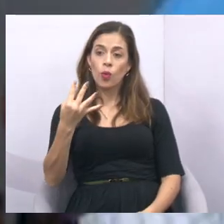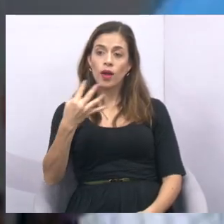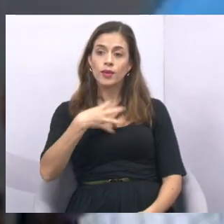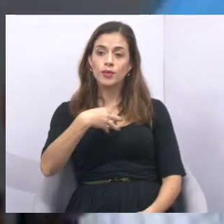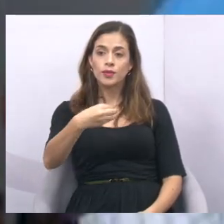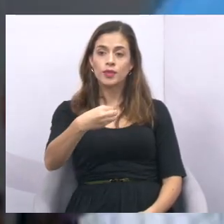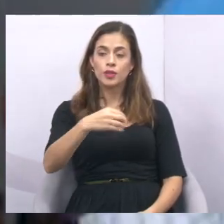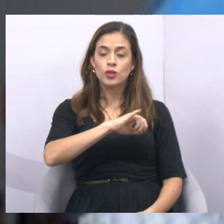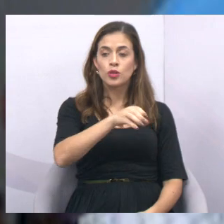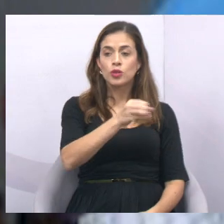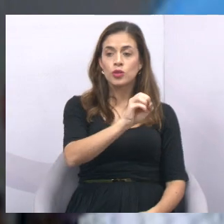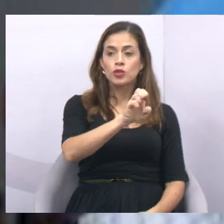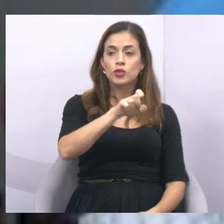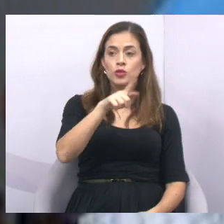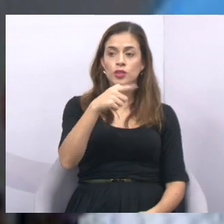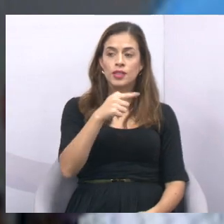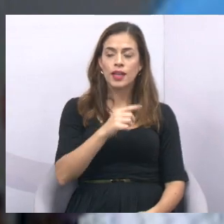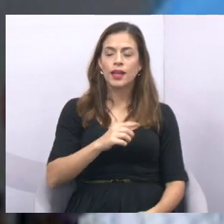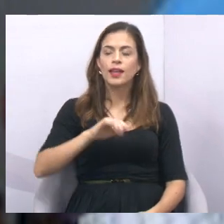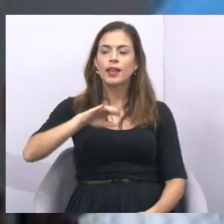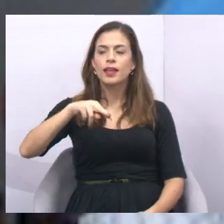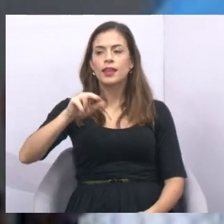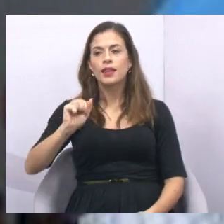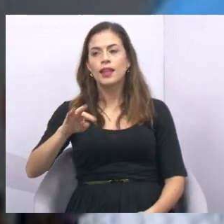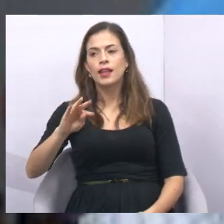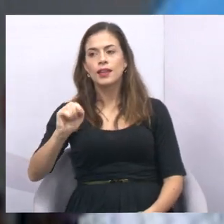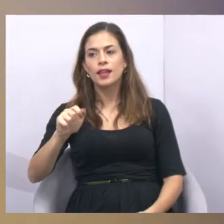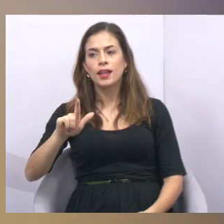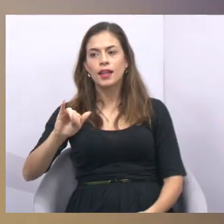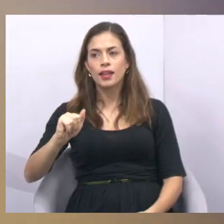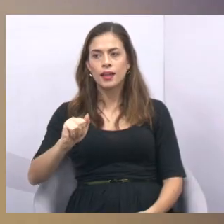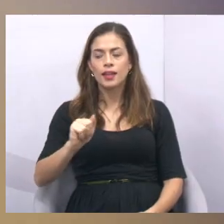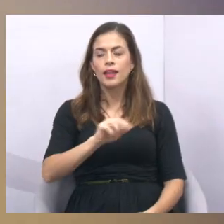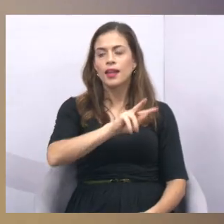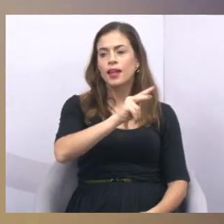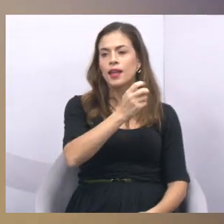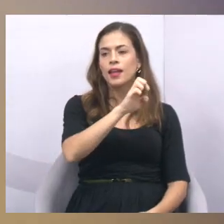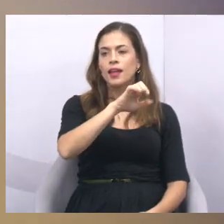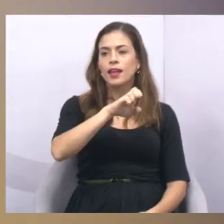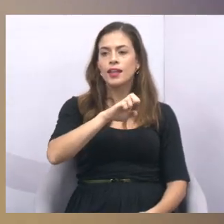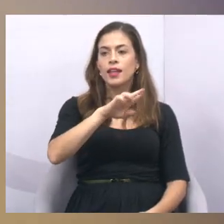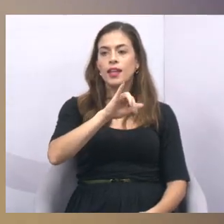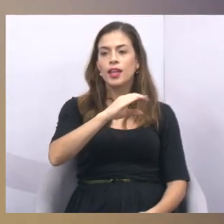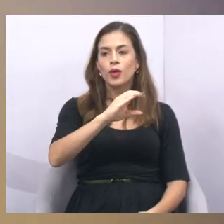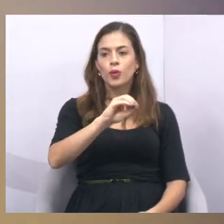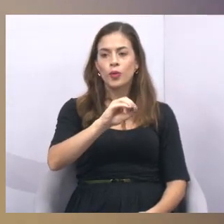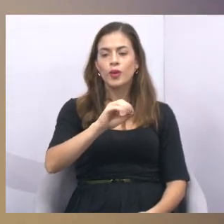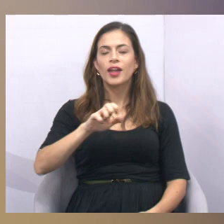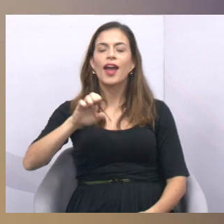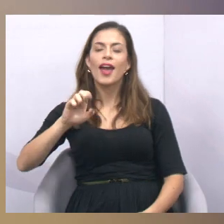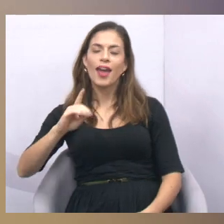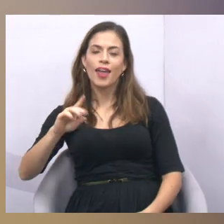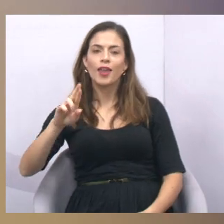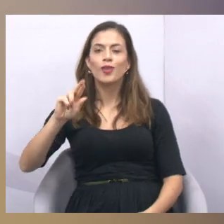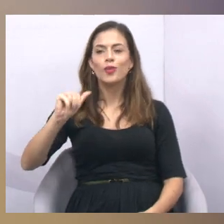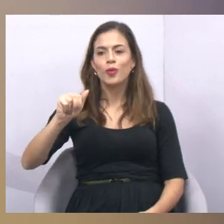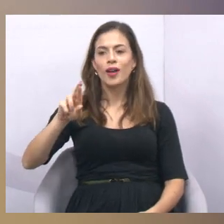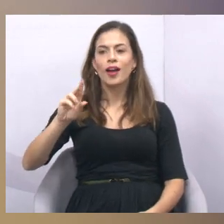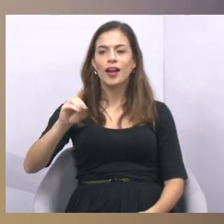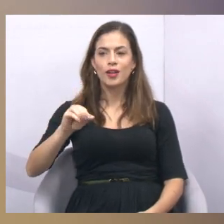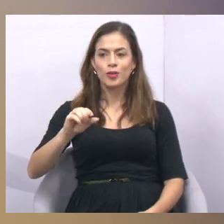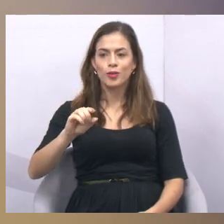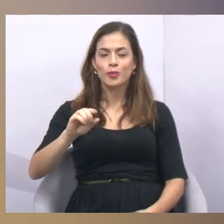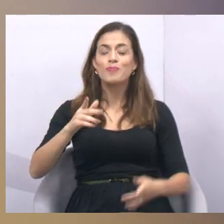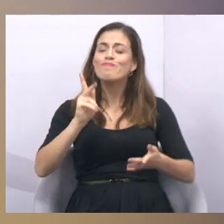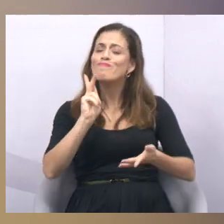José, Natália, Henrico e Eduardo. A vida de Edivar está atrelada ao esporte